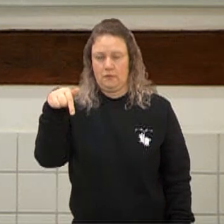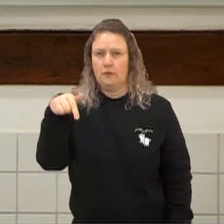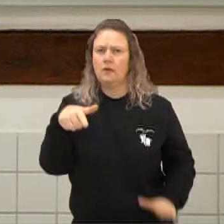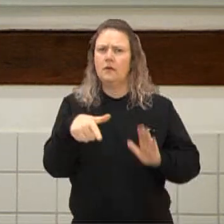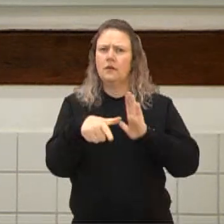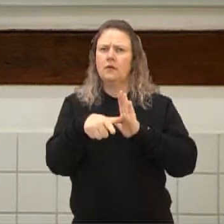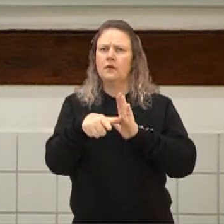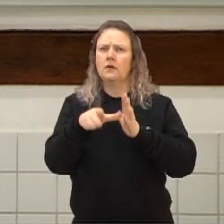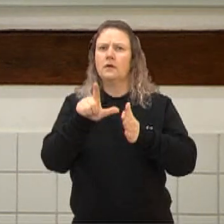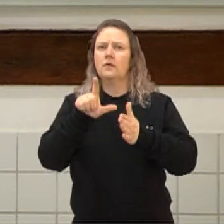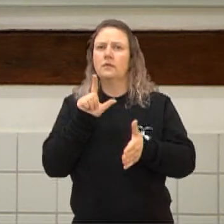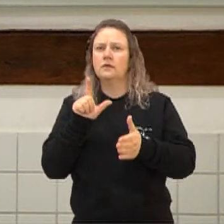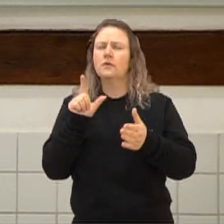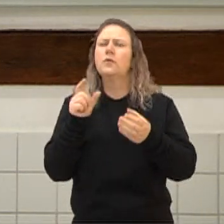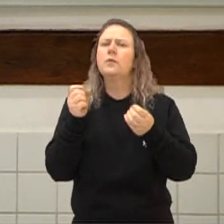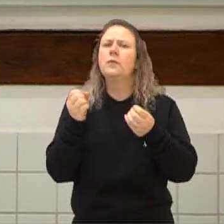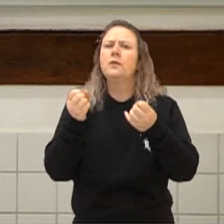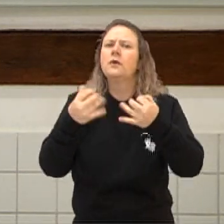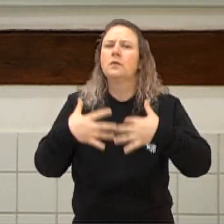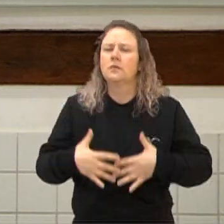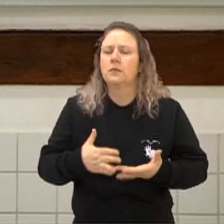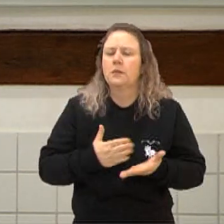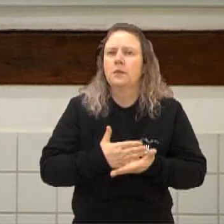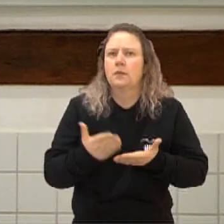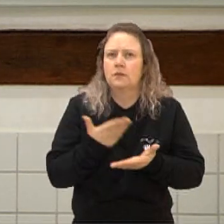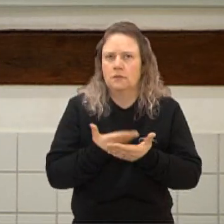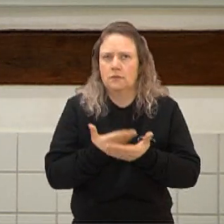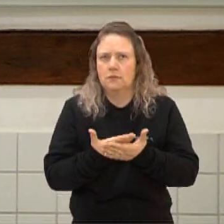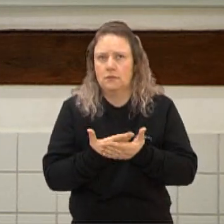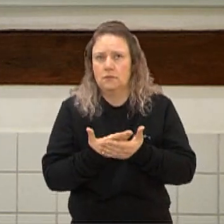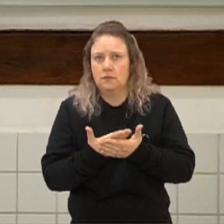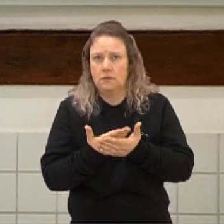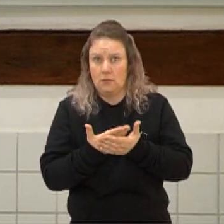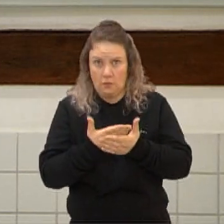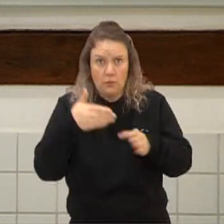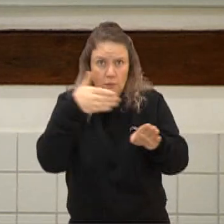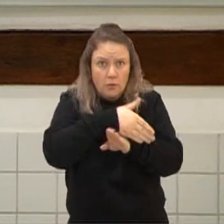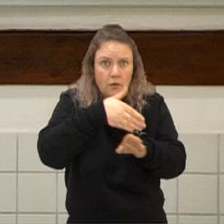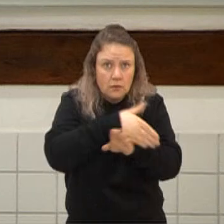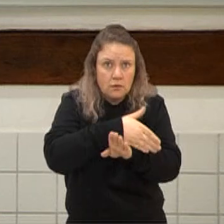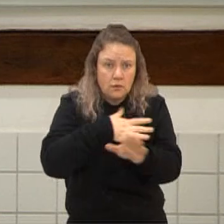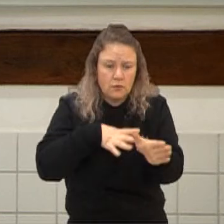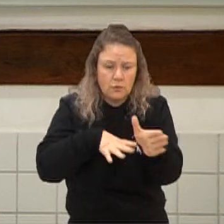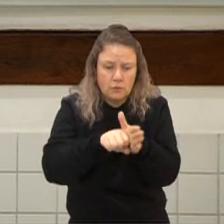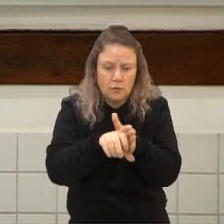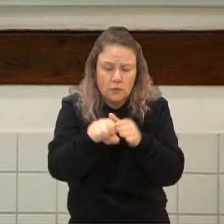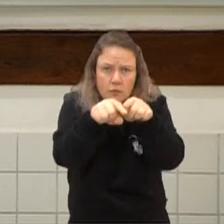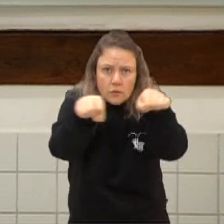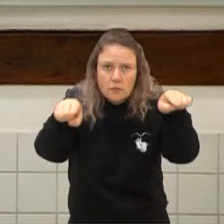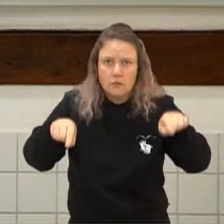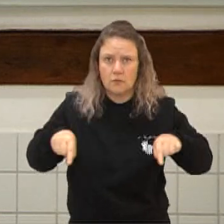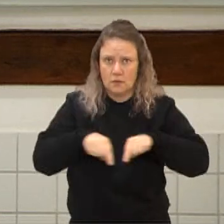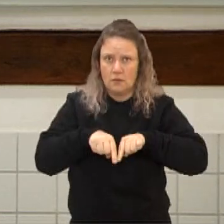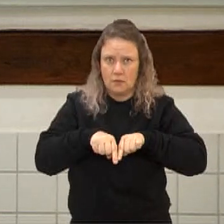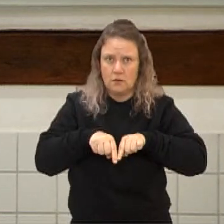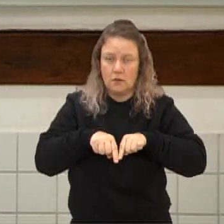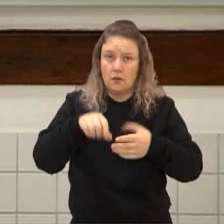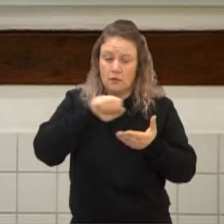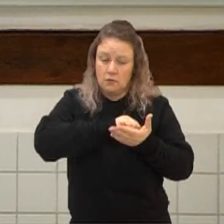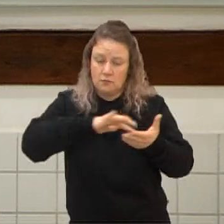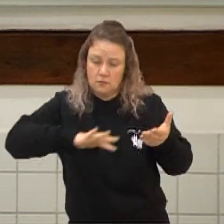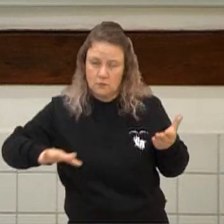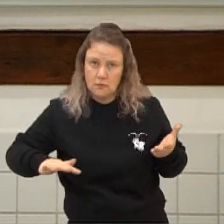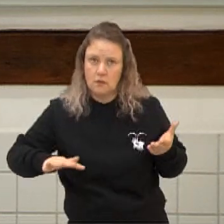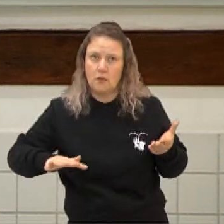de falar da aula 97, você tem acessado o Class, você tem feito as atividades, as propostas pelo